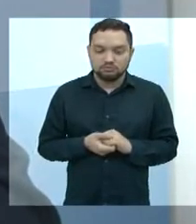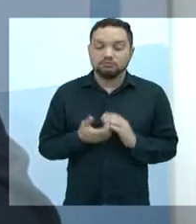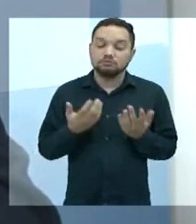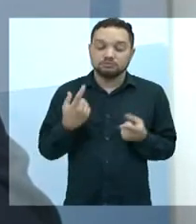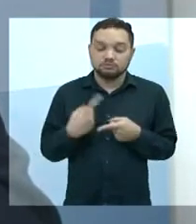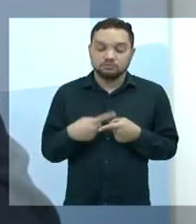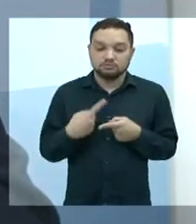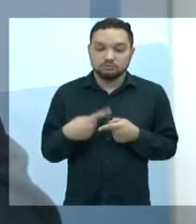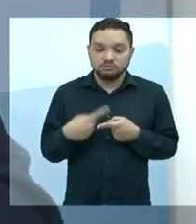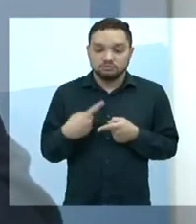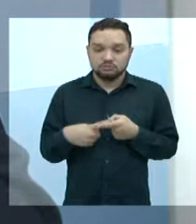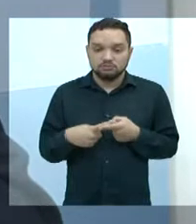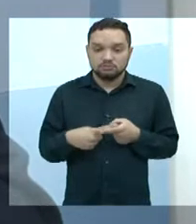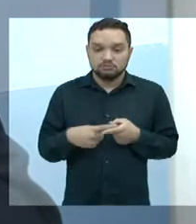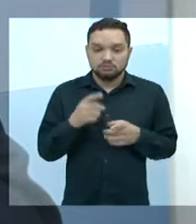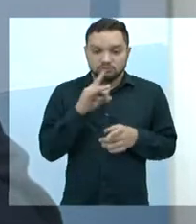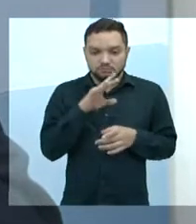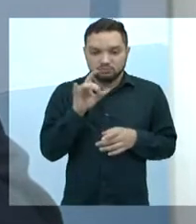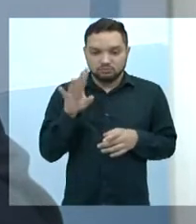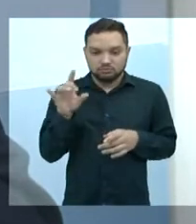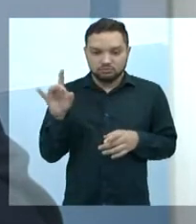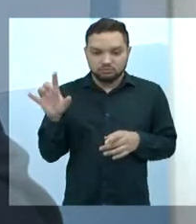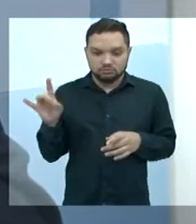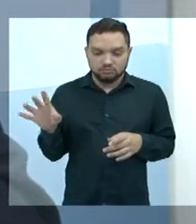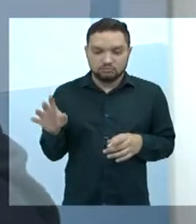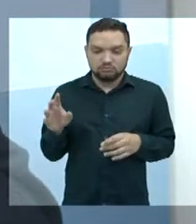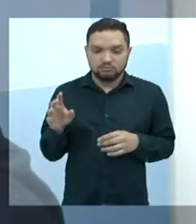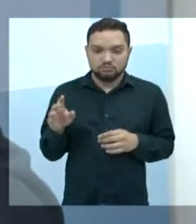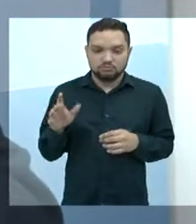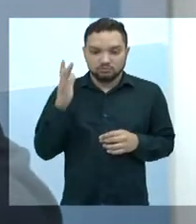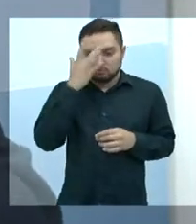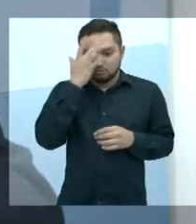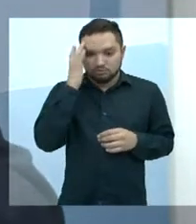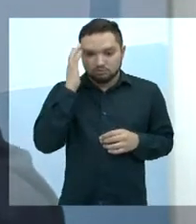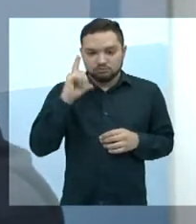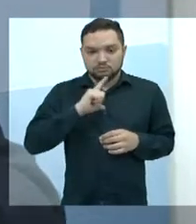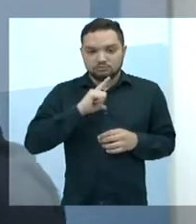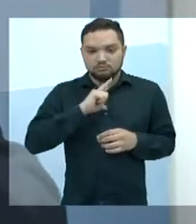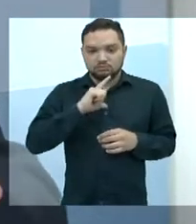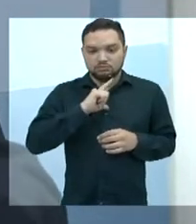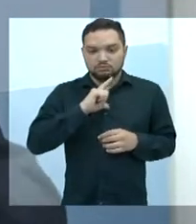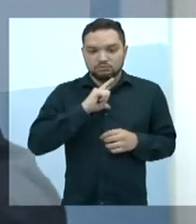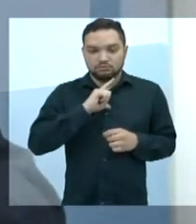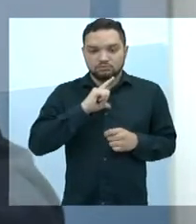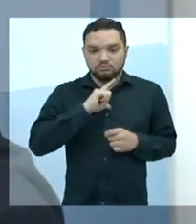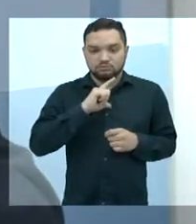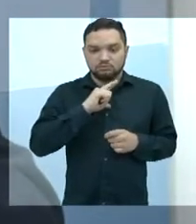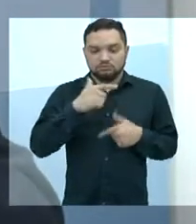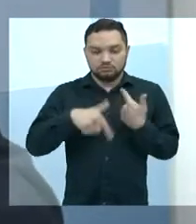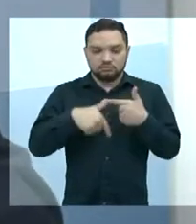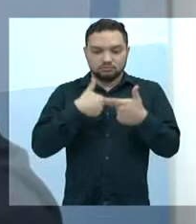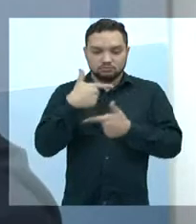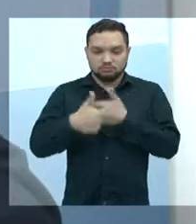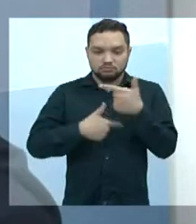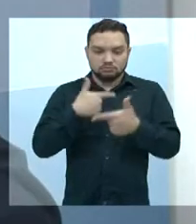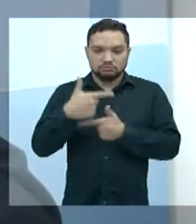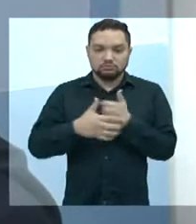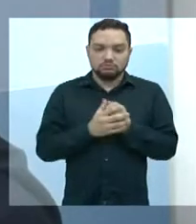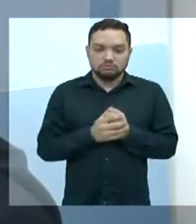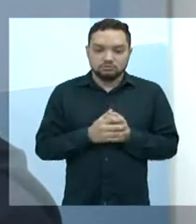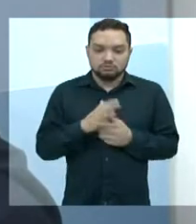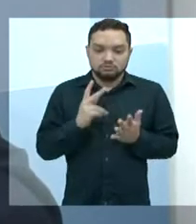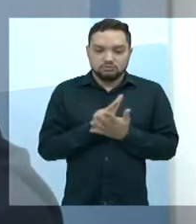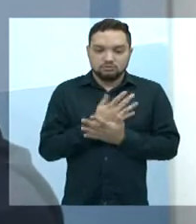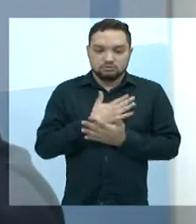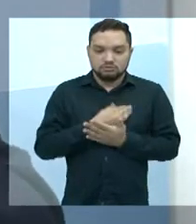assim, cada parlamentar, ele recebe assim a demanda da sua população e cada isso que aconteceu na minha